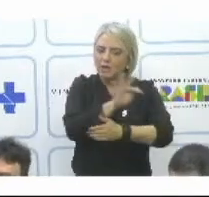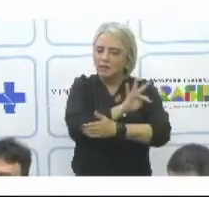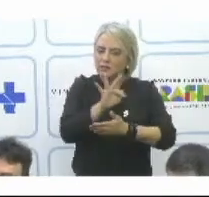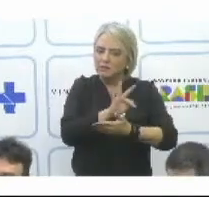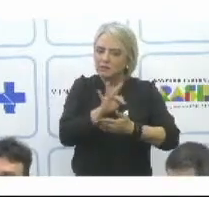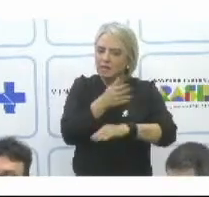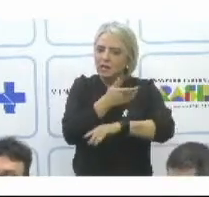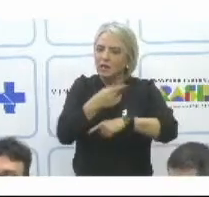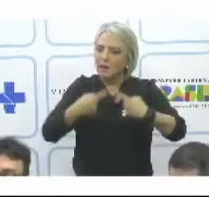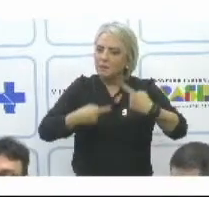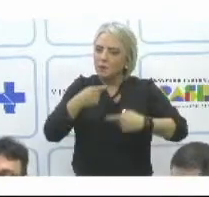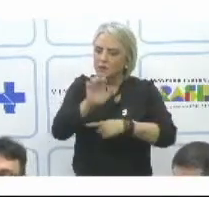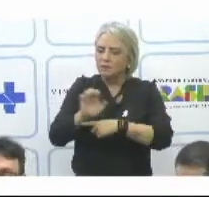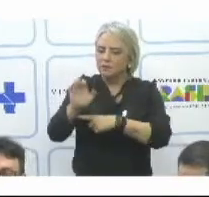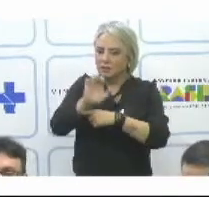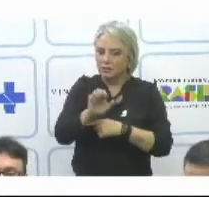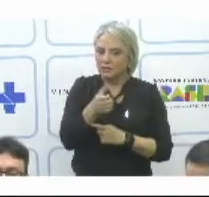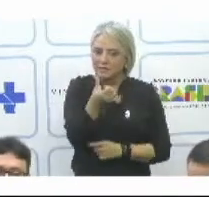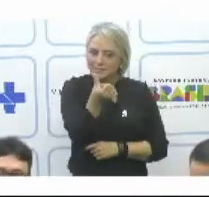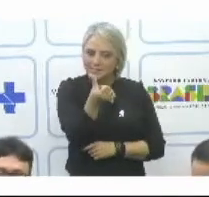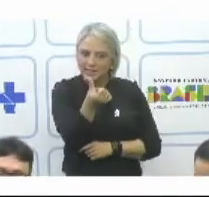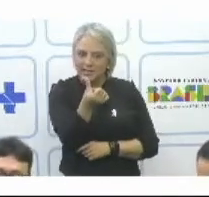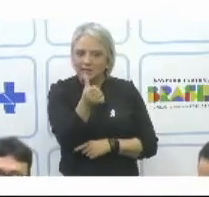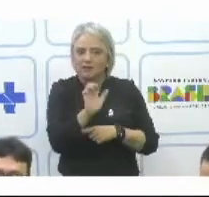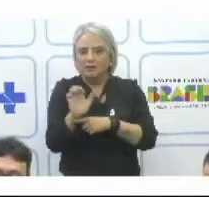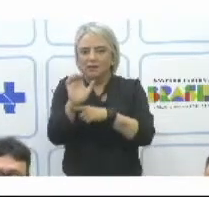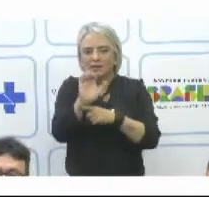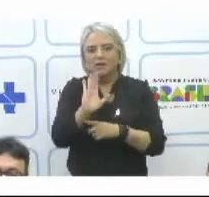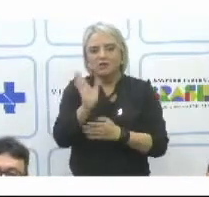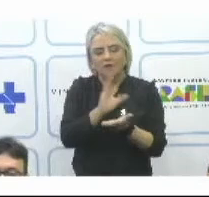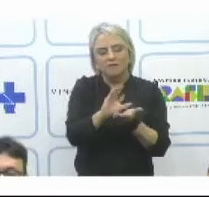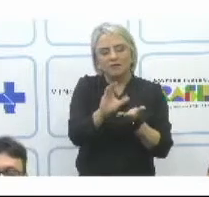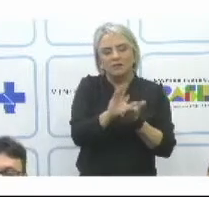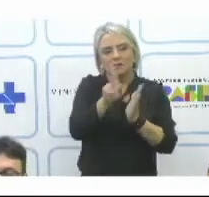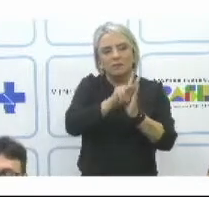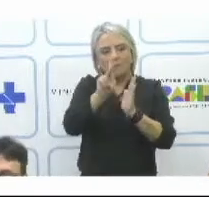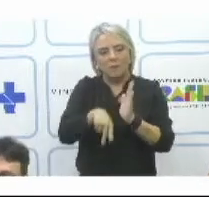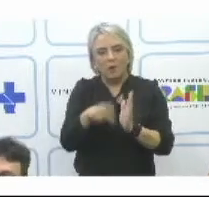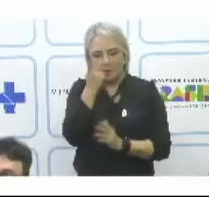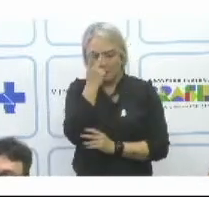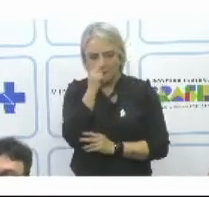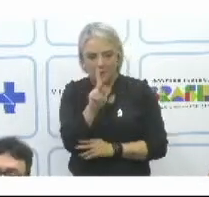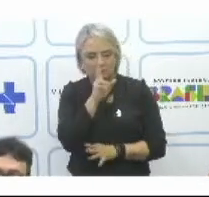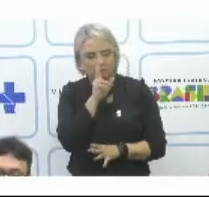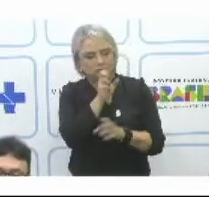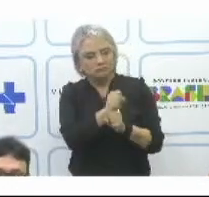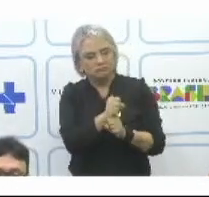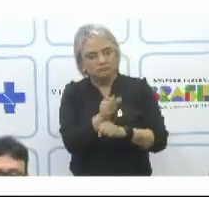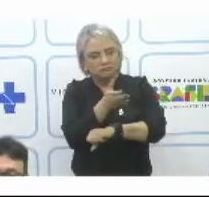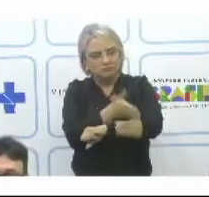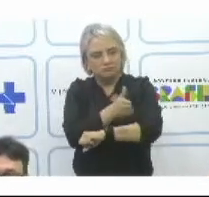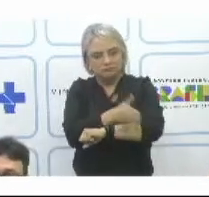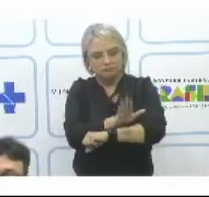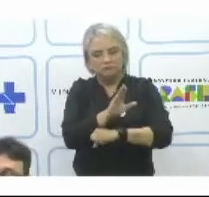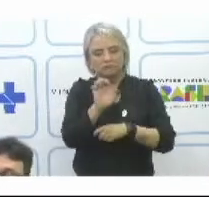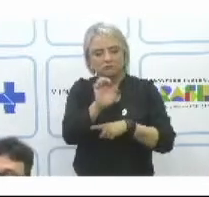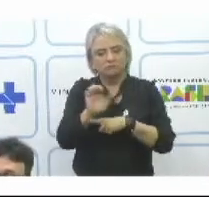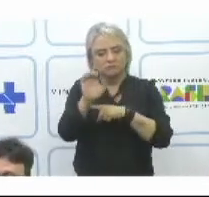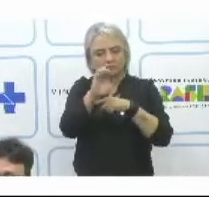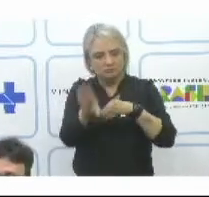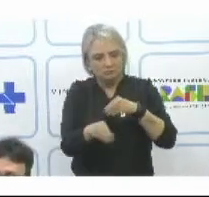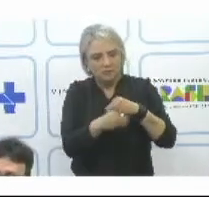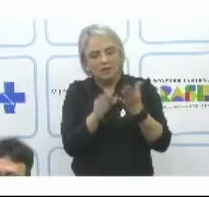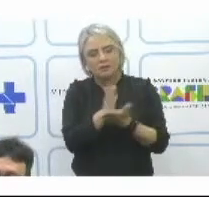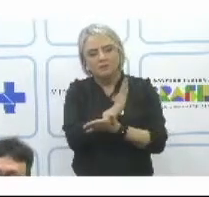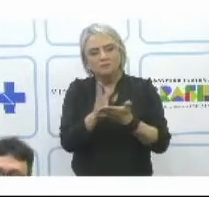estadual, sendo que 6 deles já têm financiamento próprio, né, para fortalecimento dessas práticas no estado.